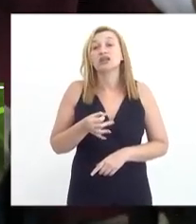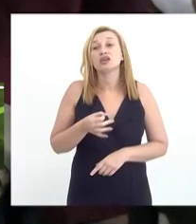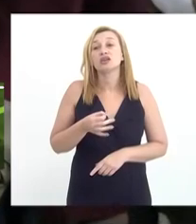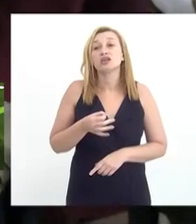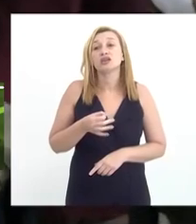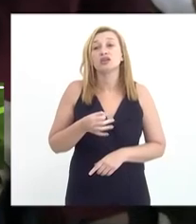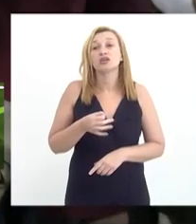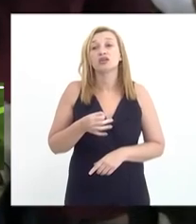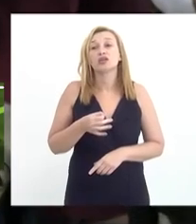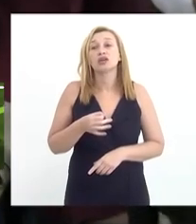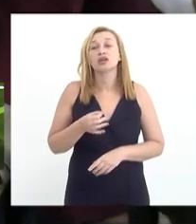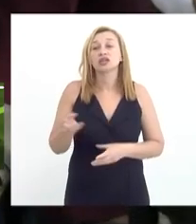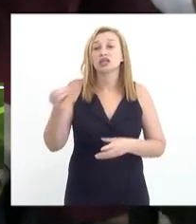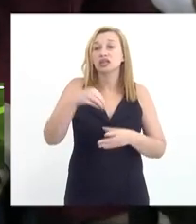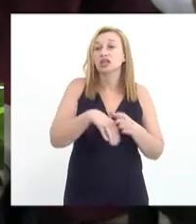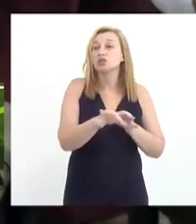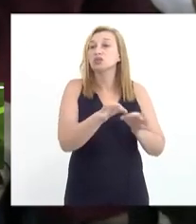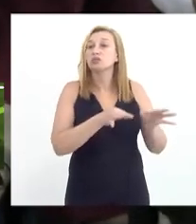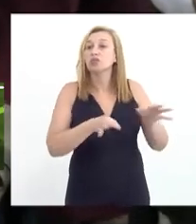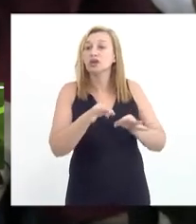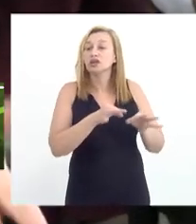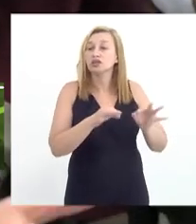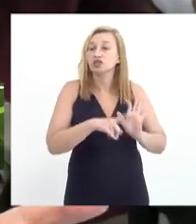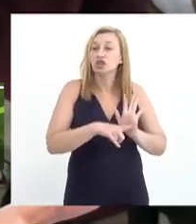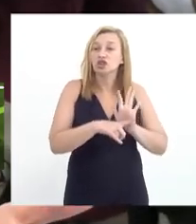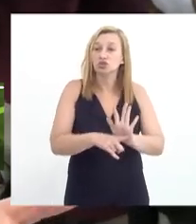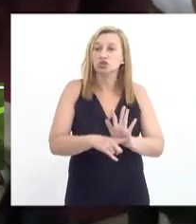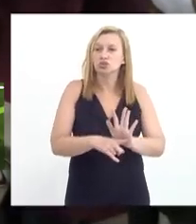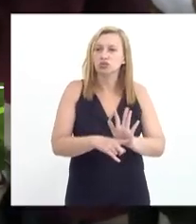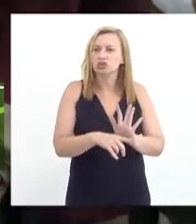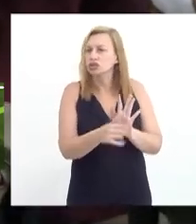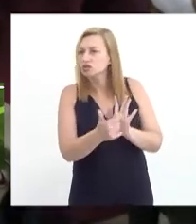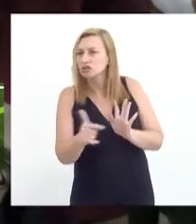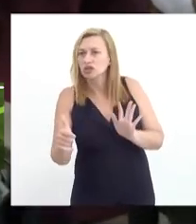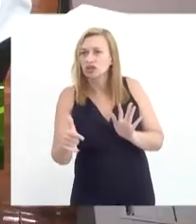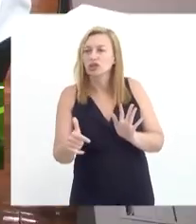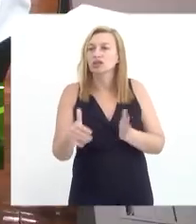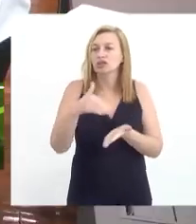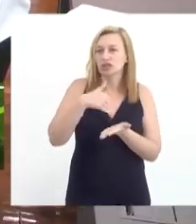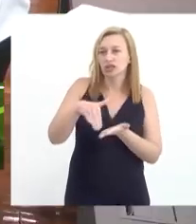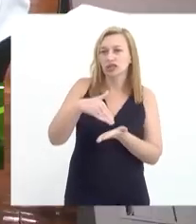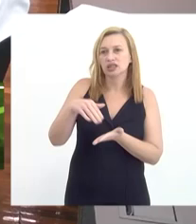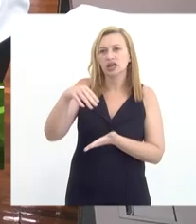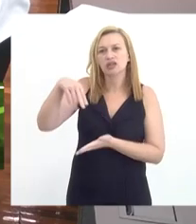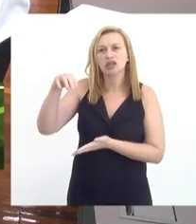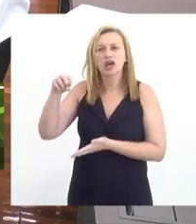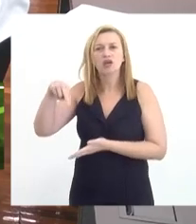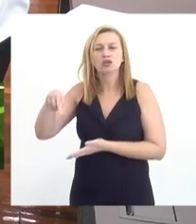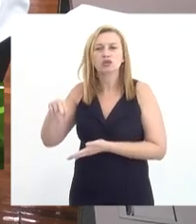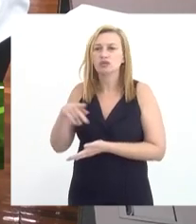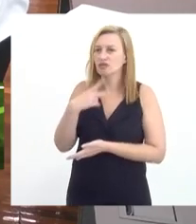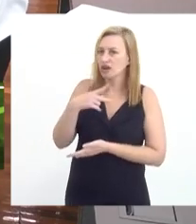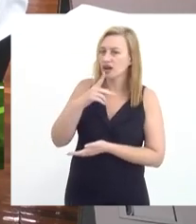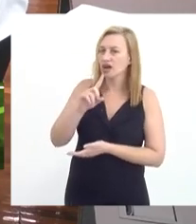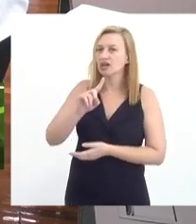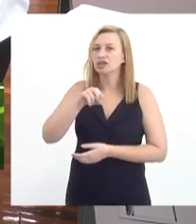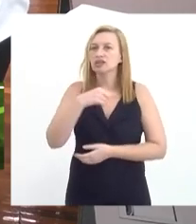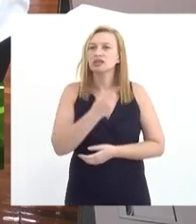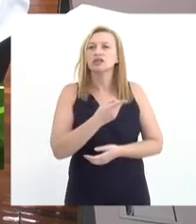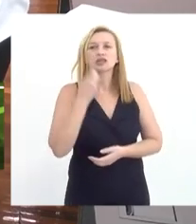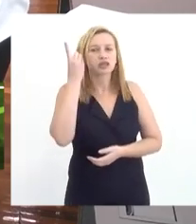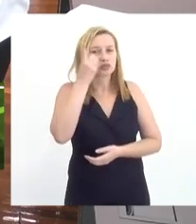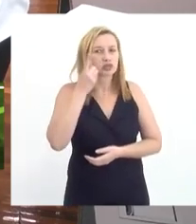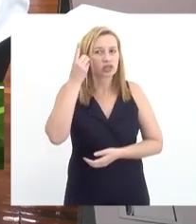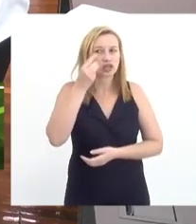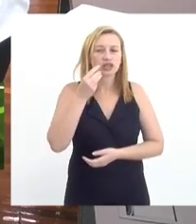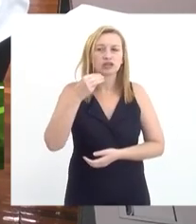No plano De recuperação Que a gente O secretário Nelson Vai falar Desde que previsto Deputada Marta Rocha Por